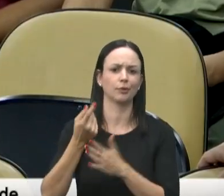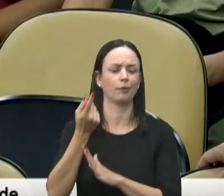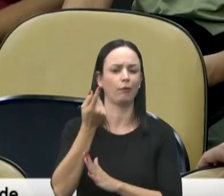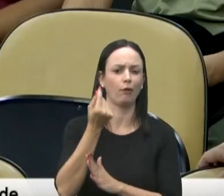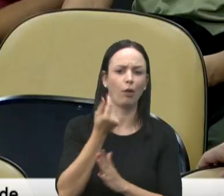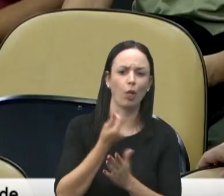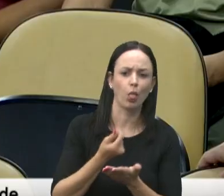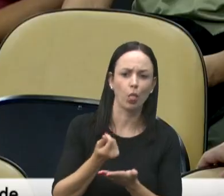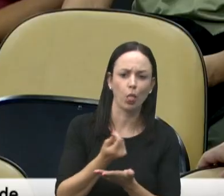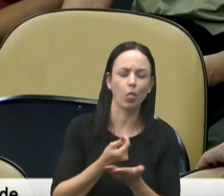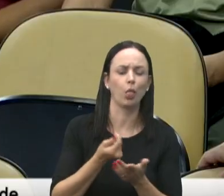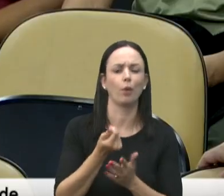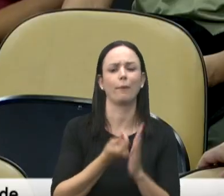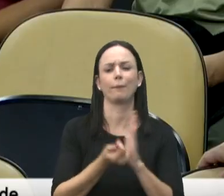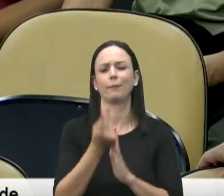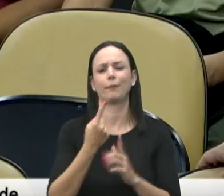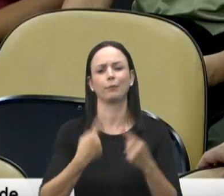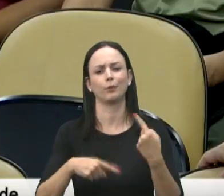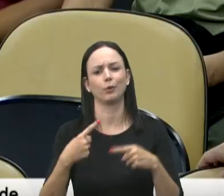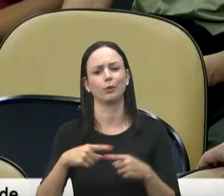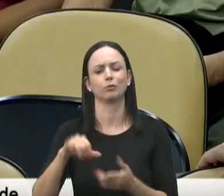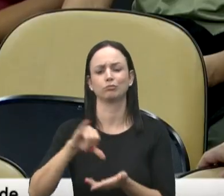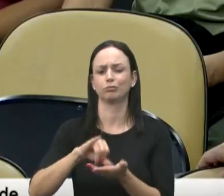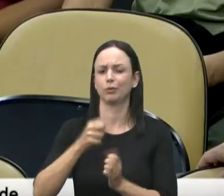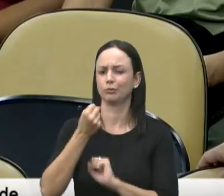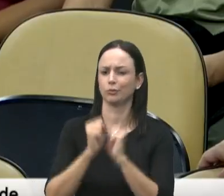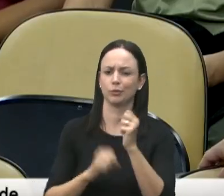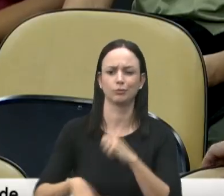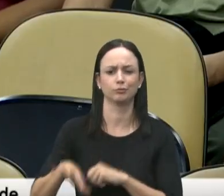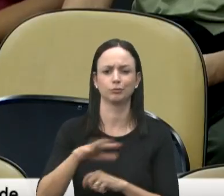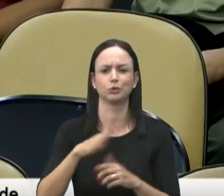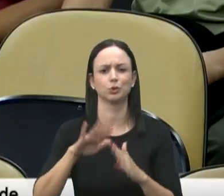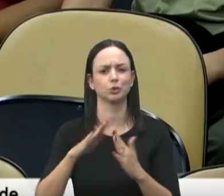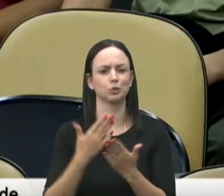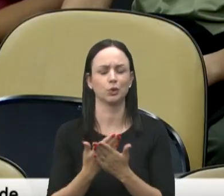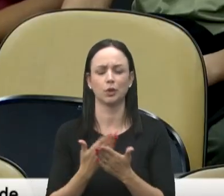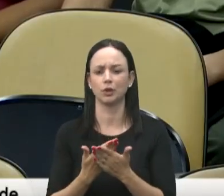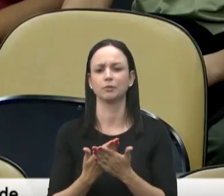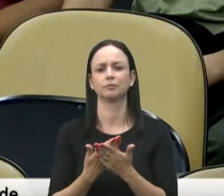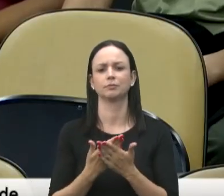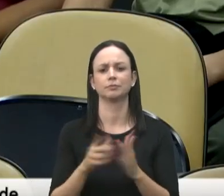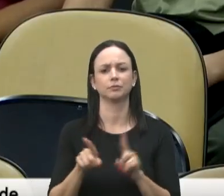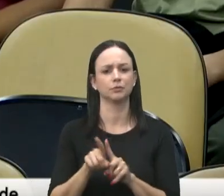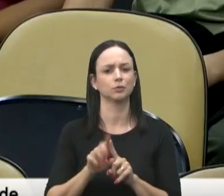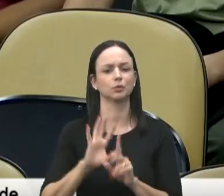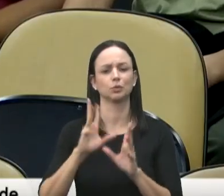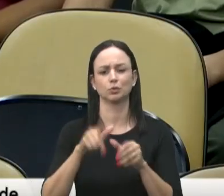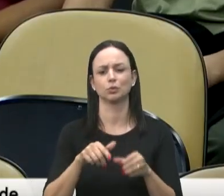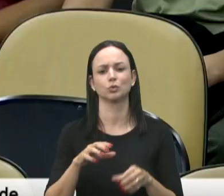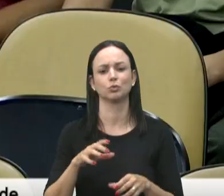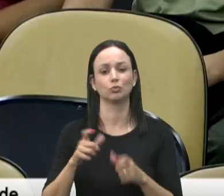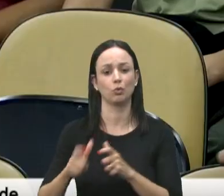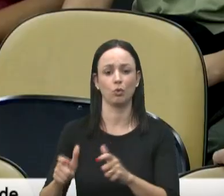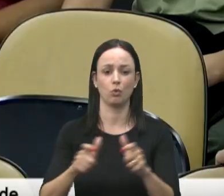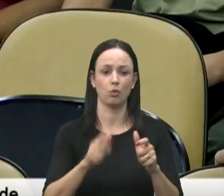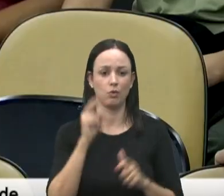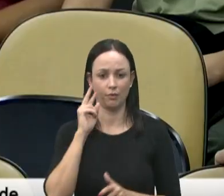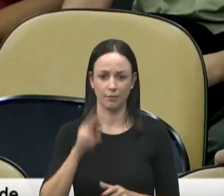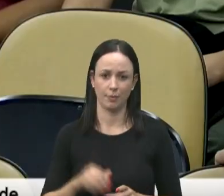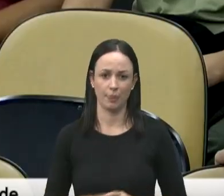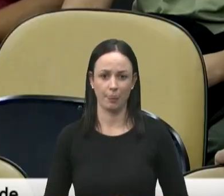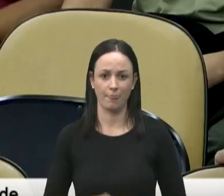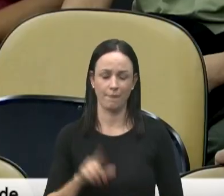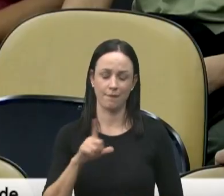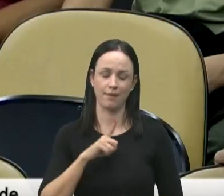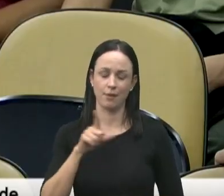política, no polo empresarial, nas escolas, tanto em todos os lugares que a gente vê. E ter